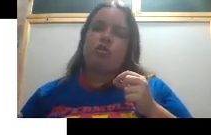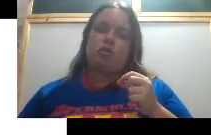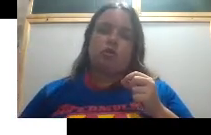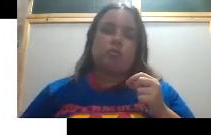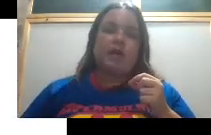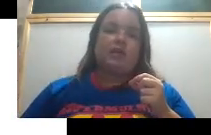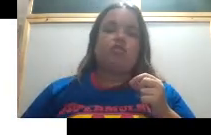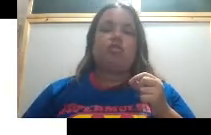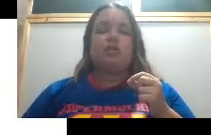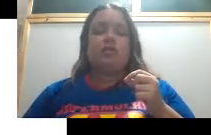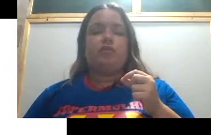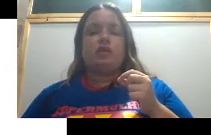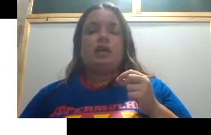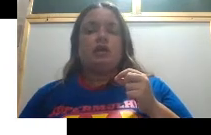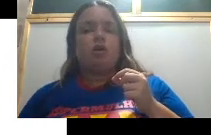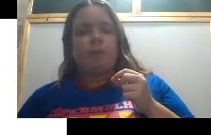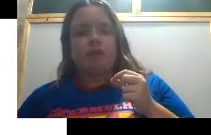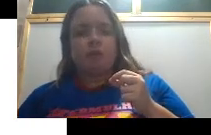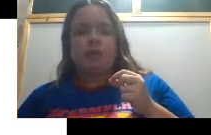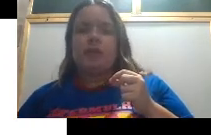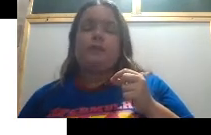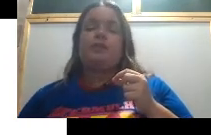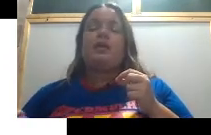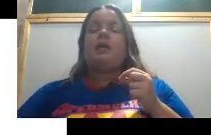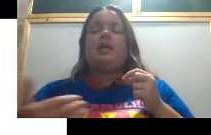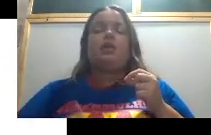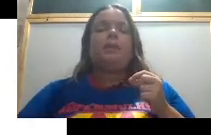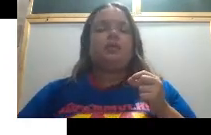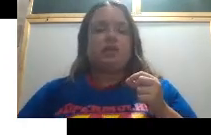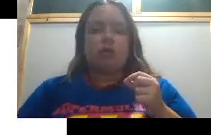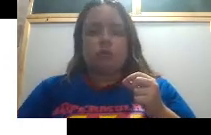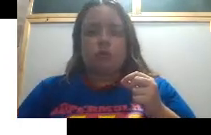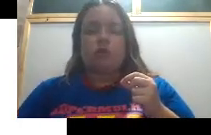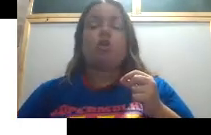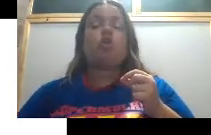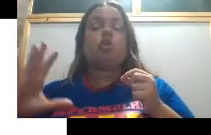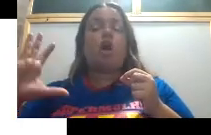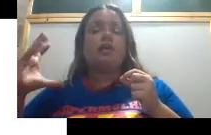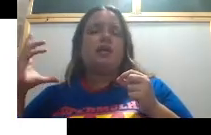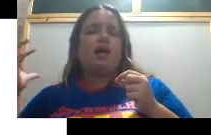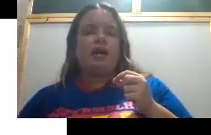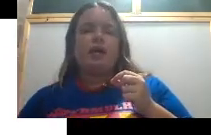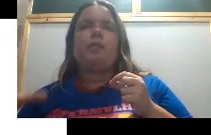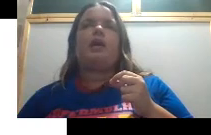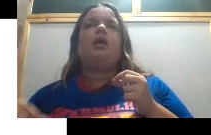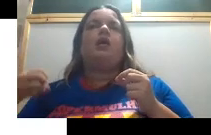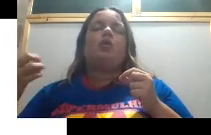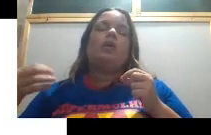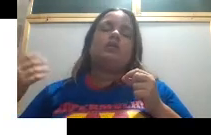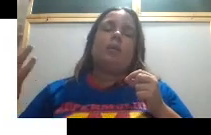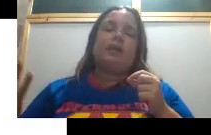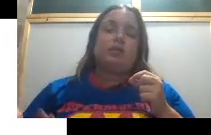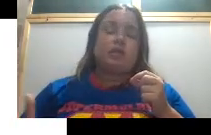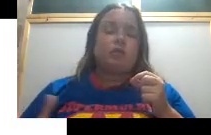dois imperadores o nosso país que foi Dom Pedro primeiro e Dom Pedro Segundo só que na época